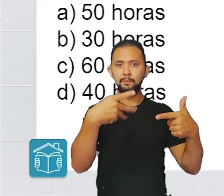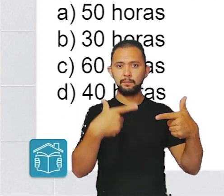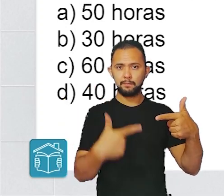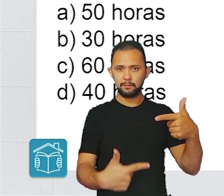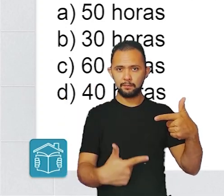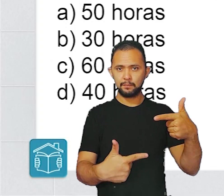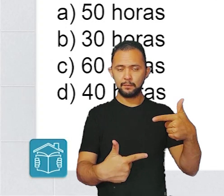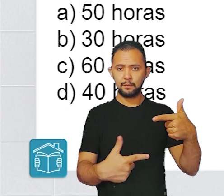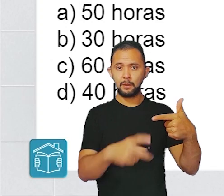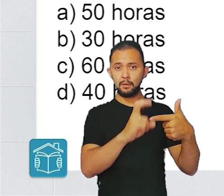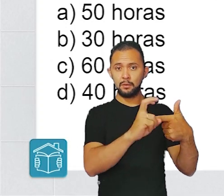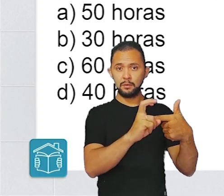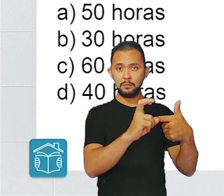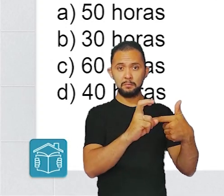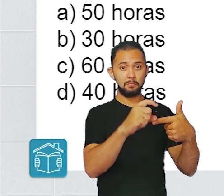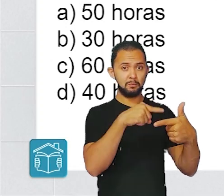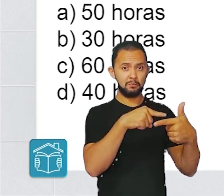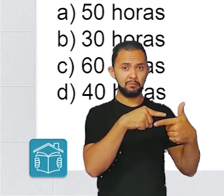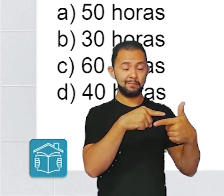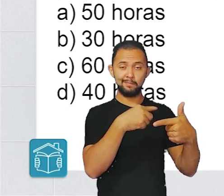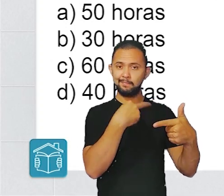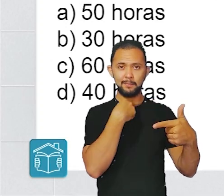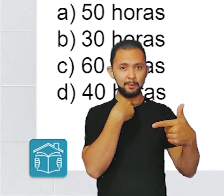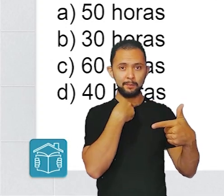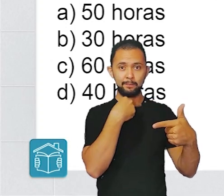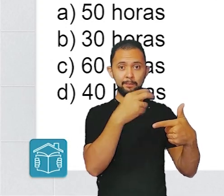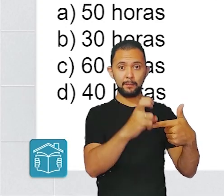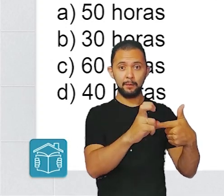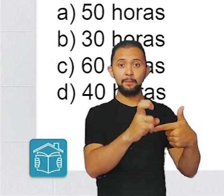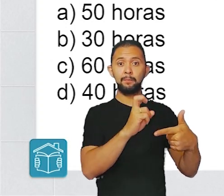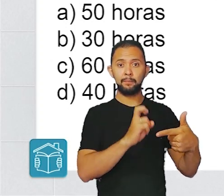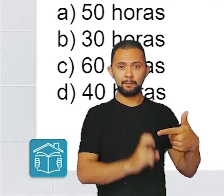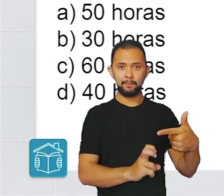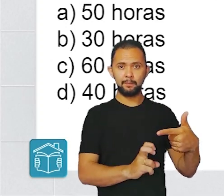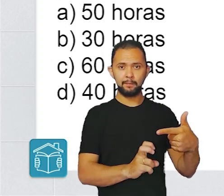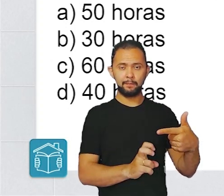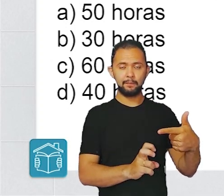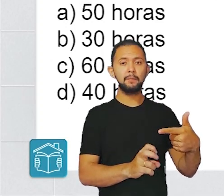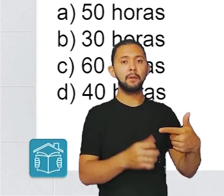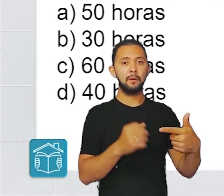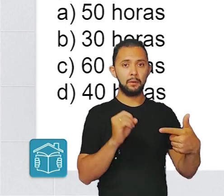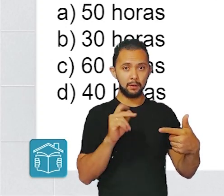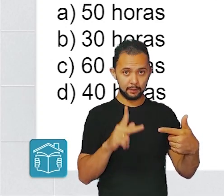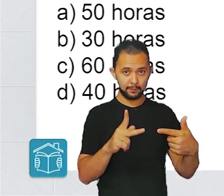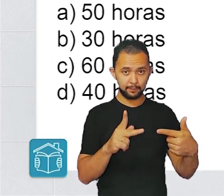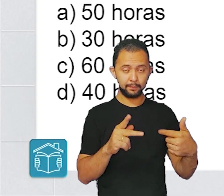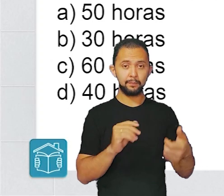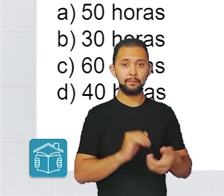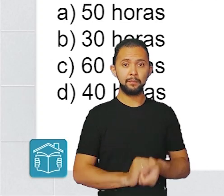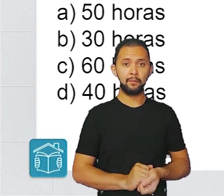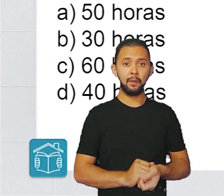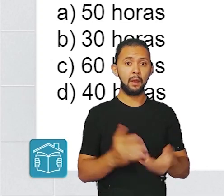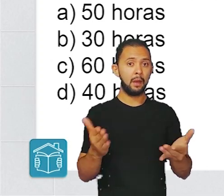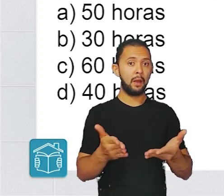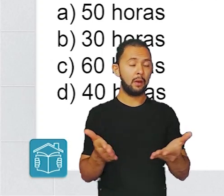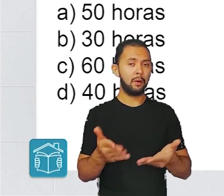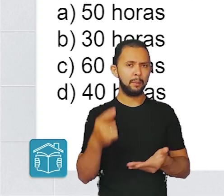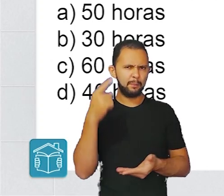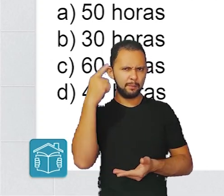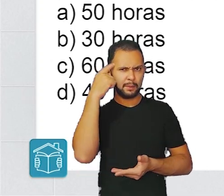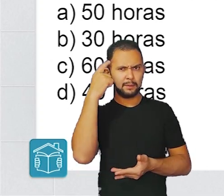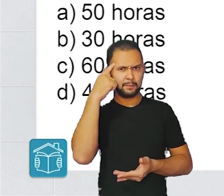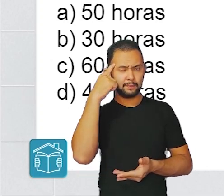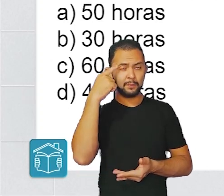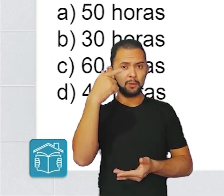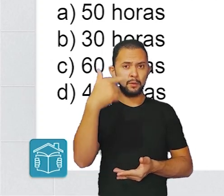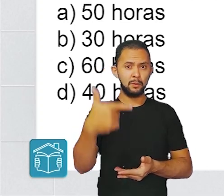igual a 2. 5 dividido para 2 não dá exato, né? Então, a gente repete o 5. Agora, a gente ainda